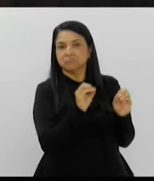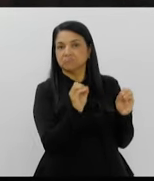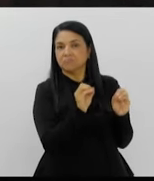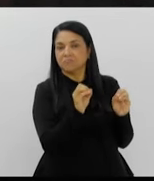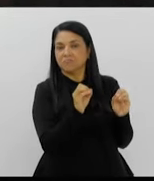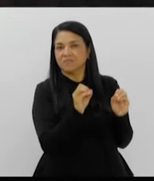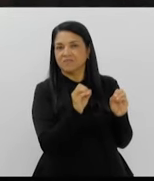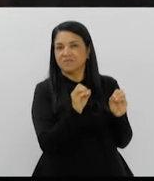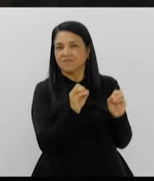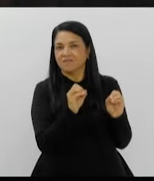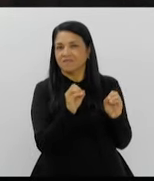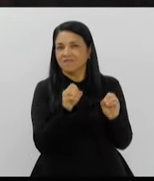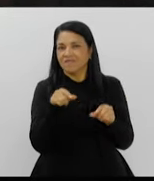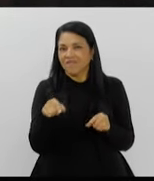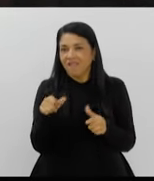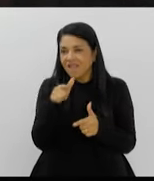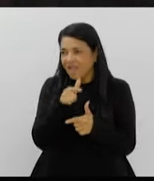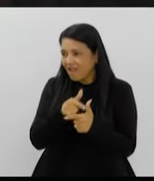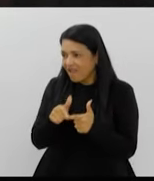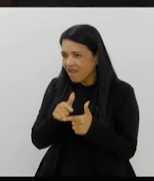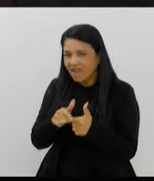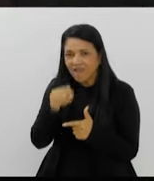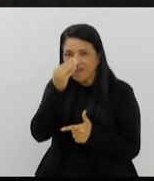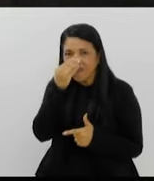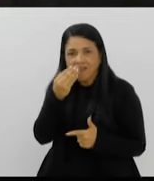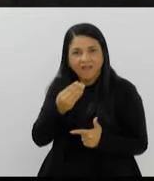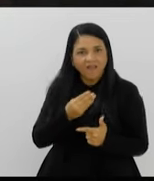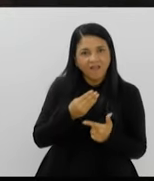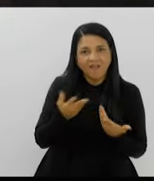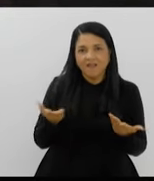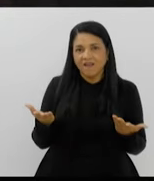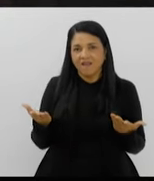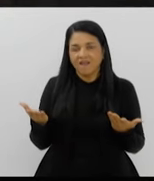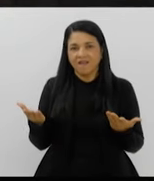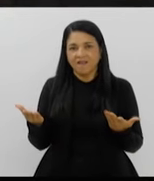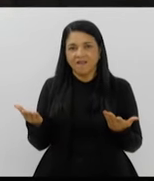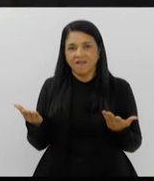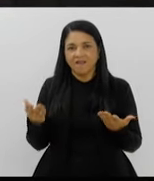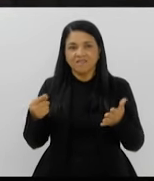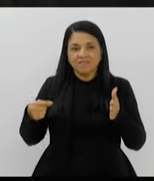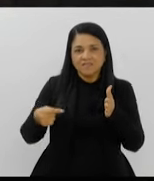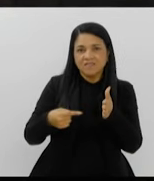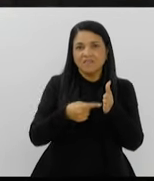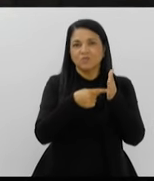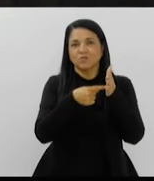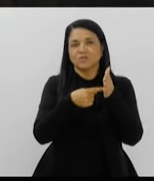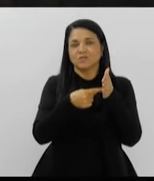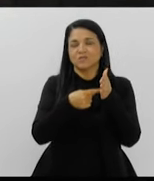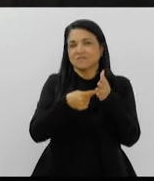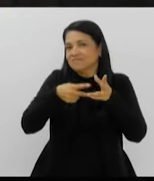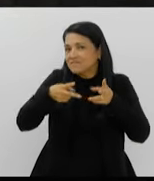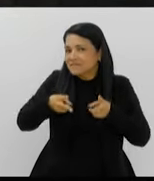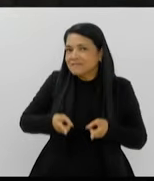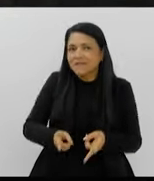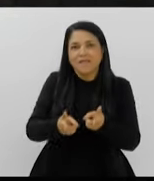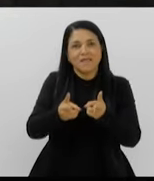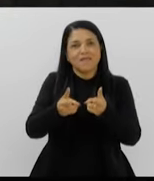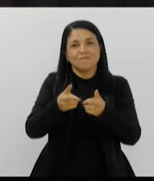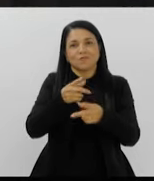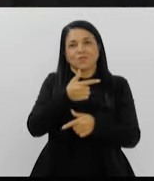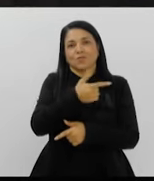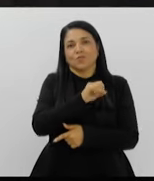É esse escárnio que nós estamos denunciando ao longo do ano